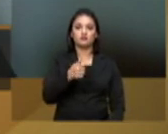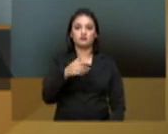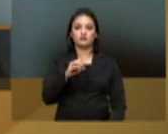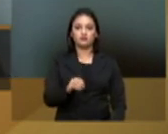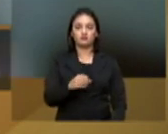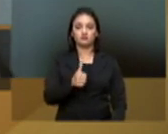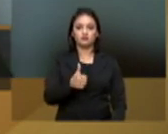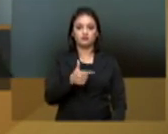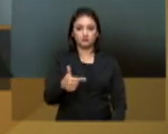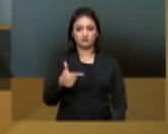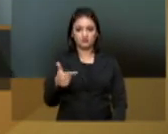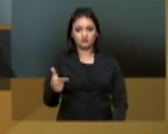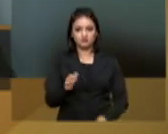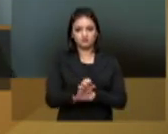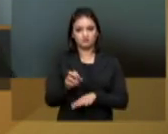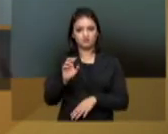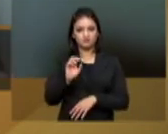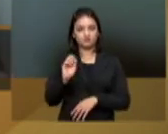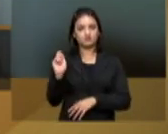570.122, Rio Grande do Sul.